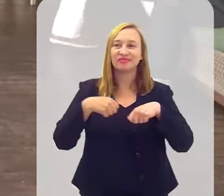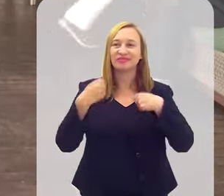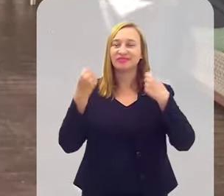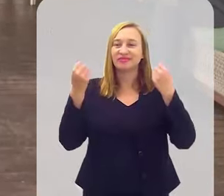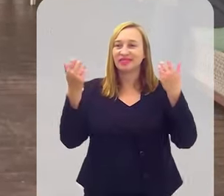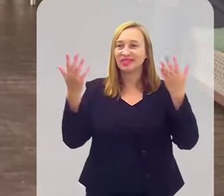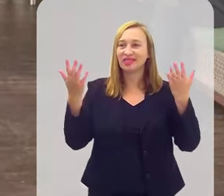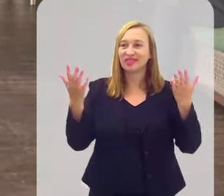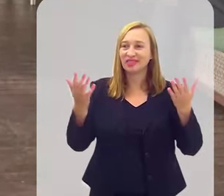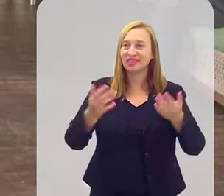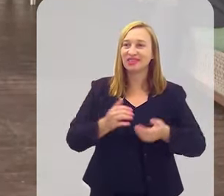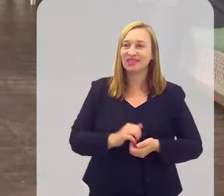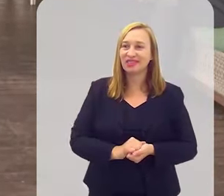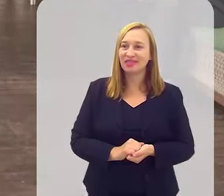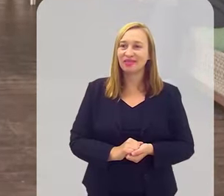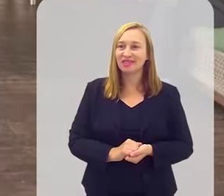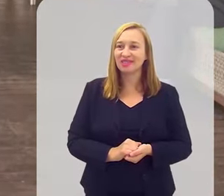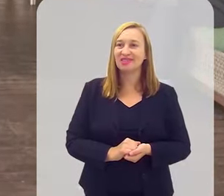Dan